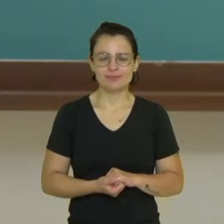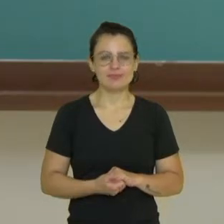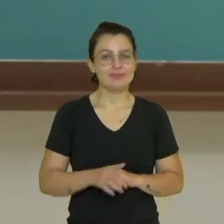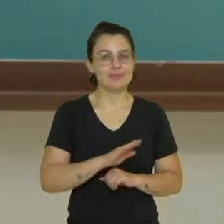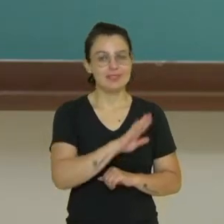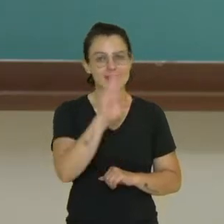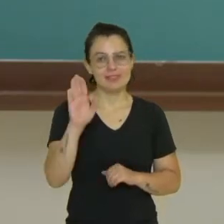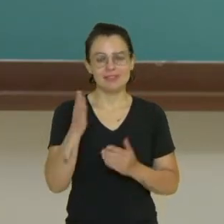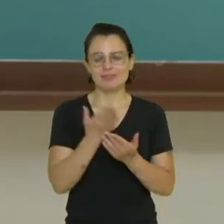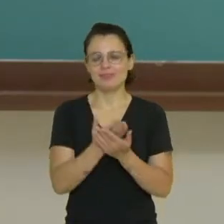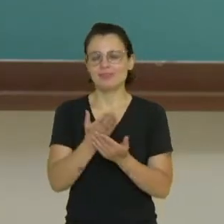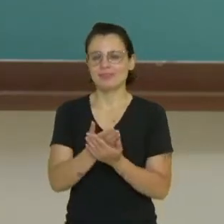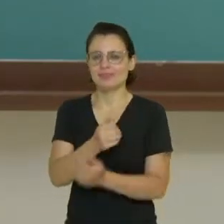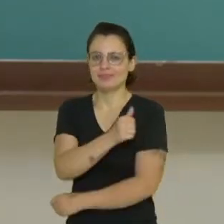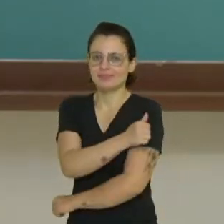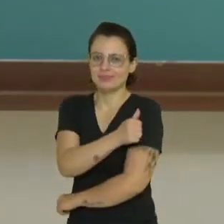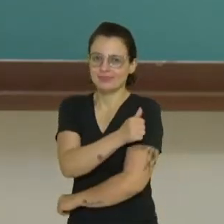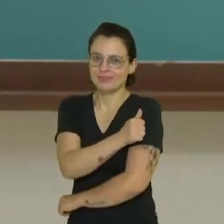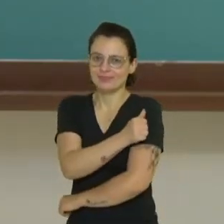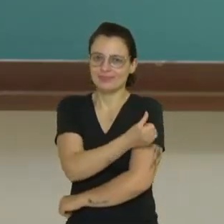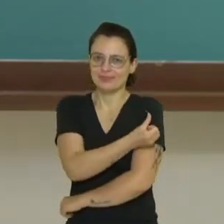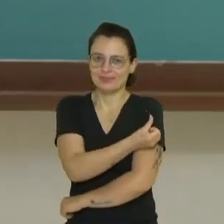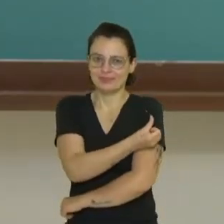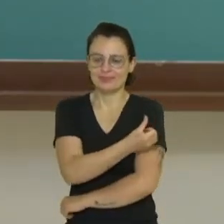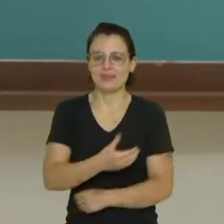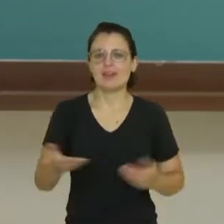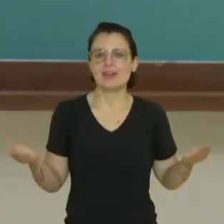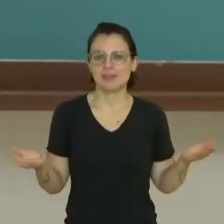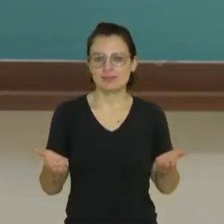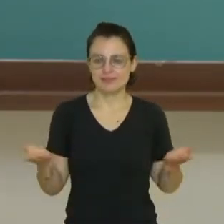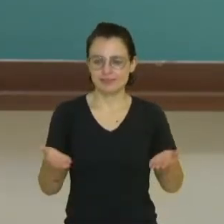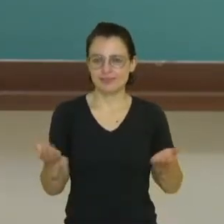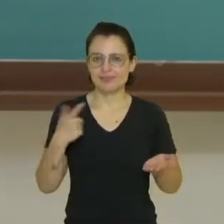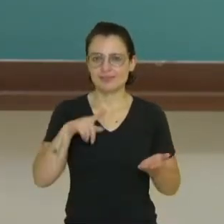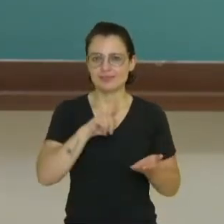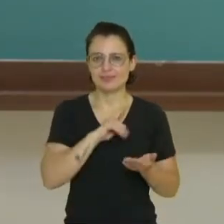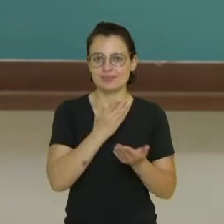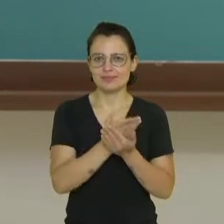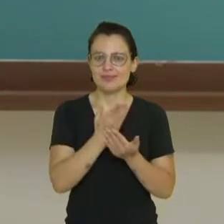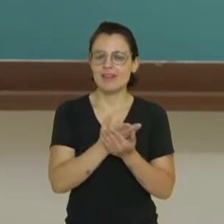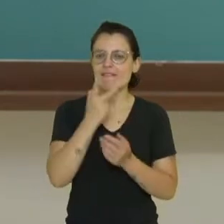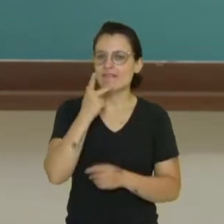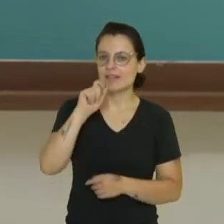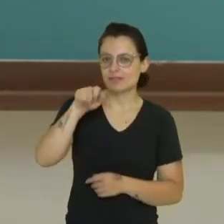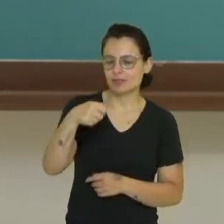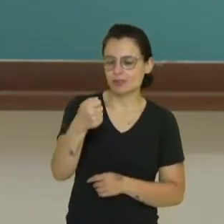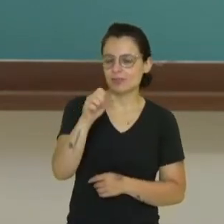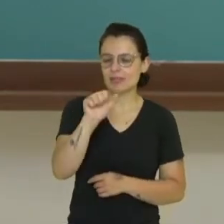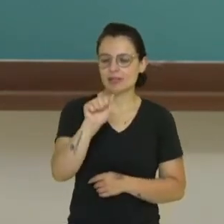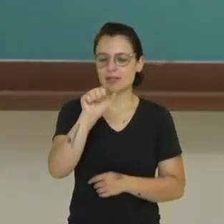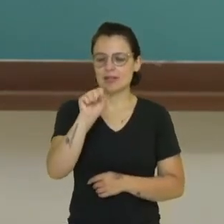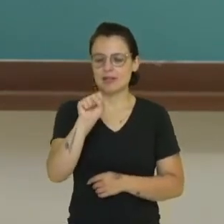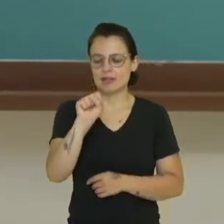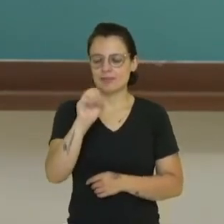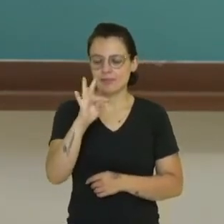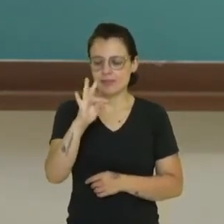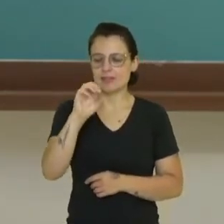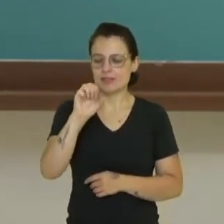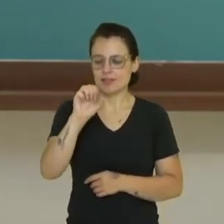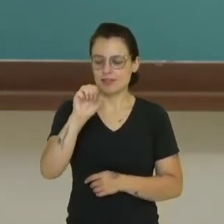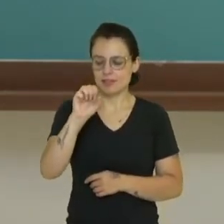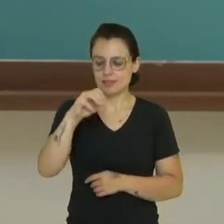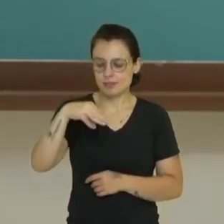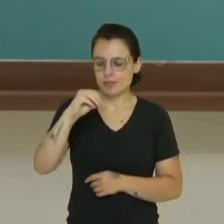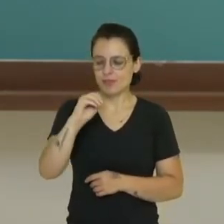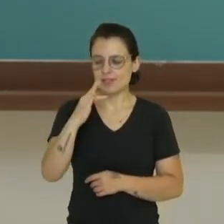Olá, estudantes do sexto ano. Aqui é o professor Fabiano e nessa aula nós vamos falar sobre a atmosfera. Mas antes de falarmos sobre